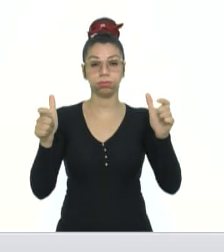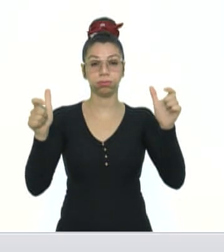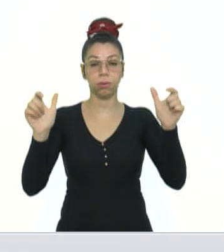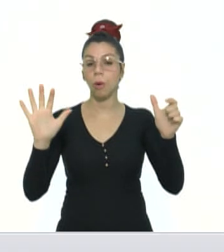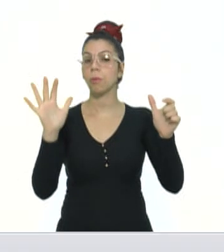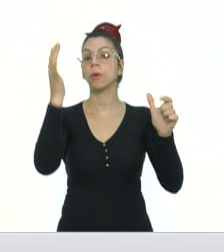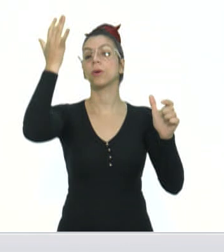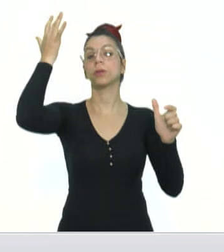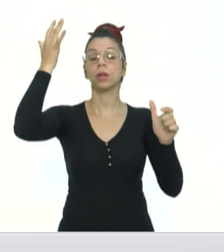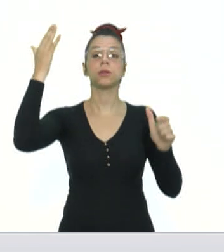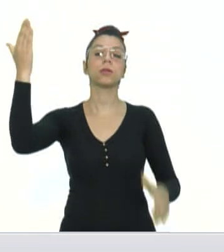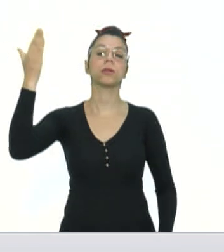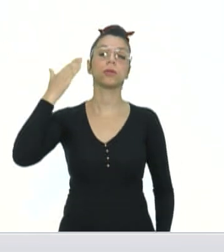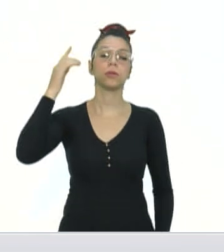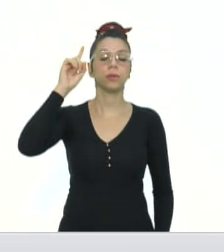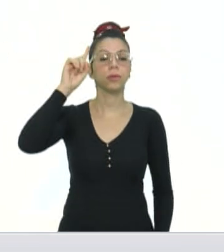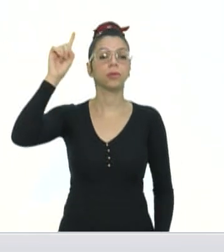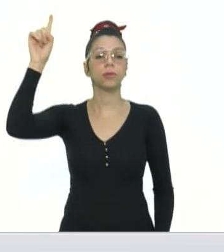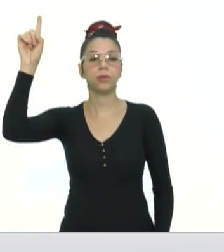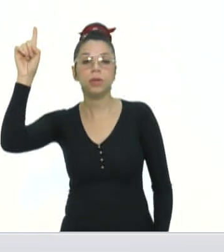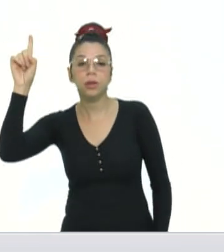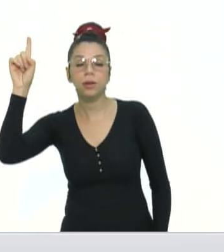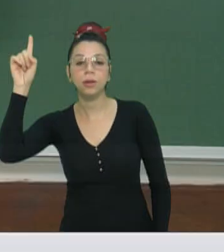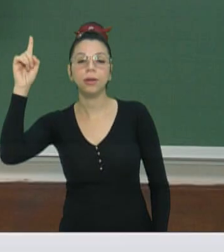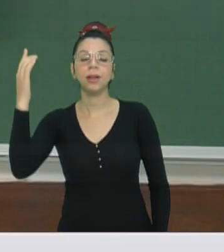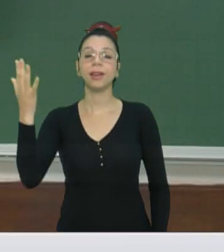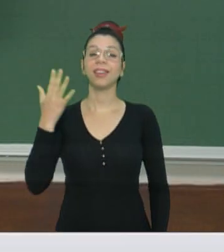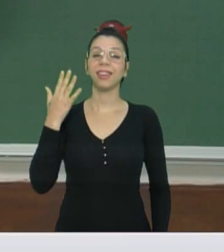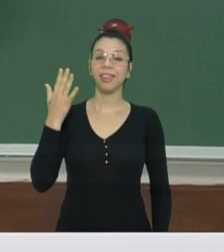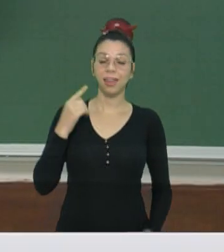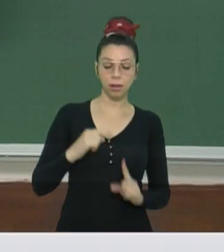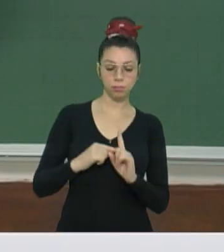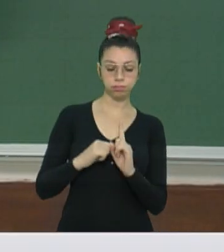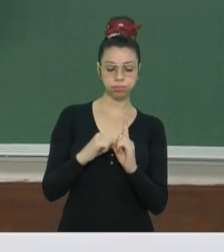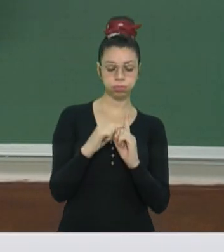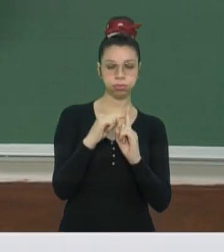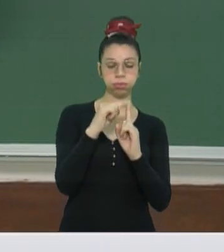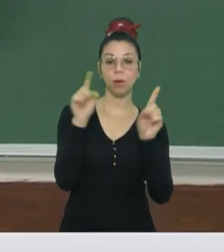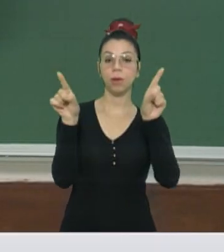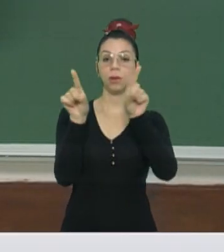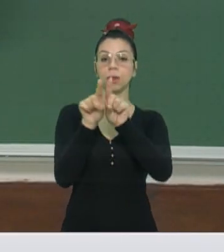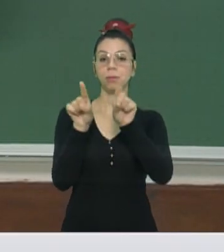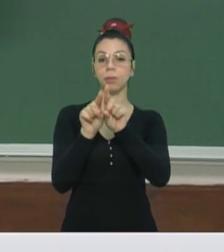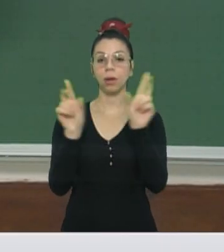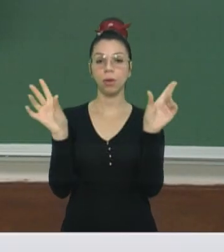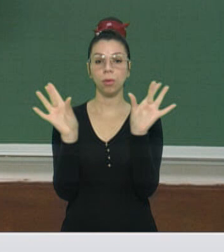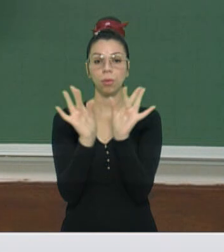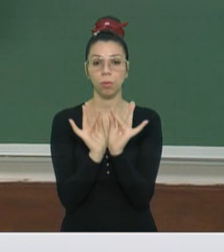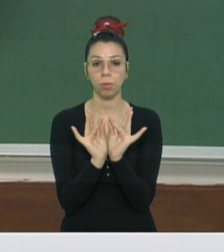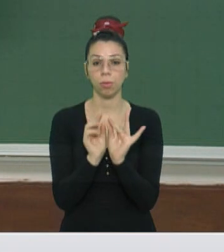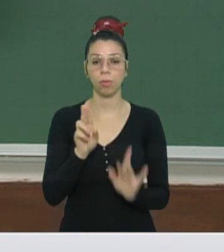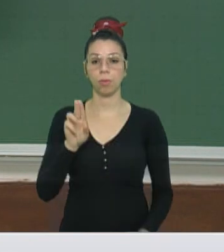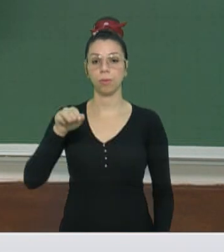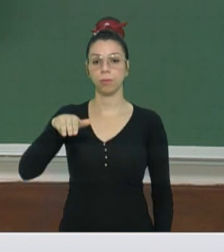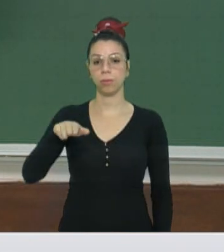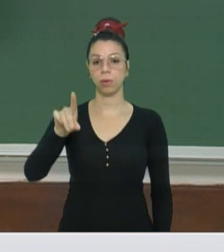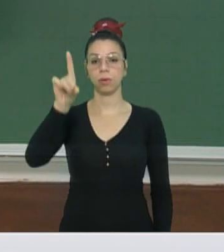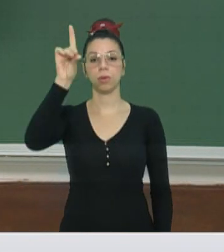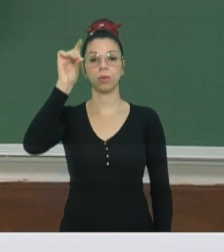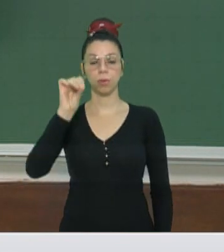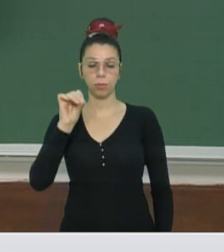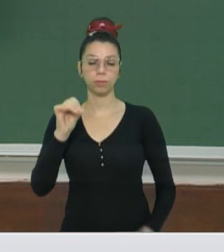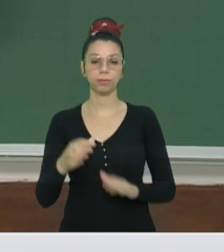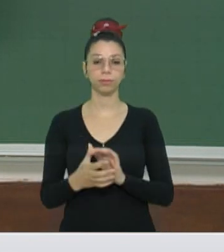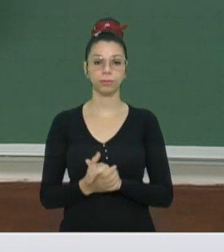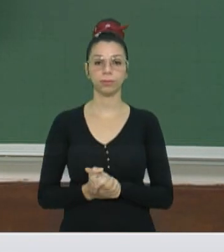em dias quentes e úmidos. Você conseguiu na sua resposta colocar algumas coisas sobre isso?